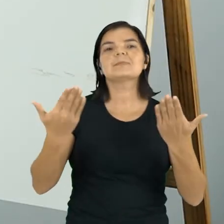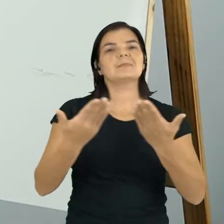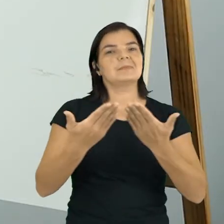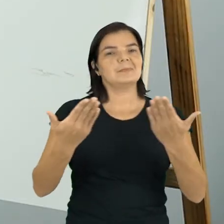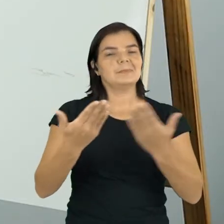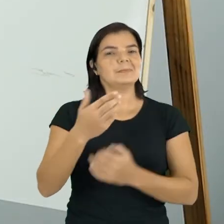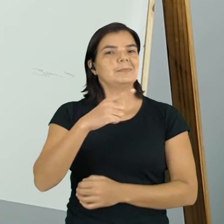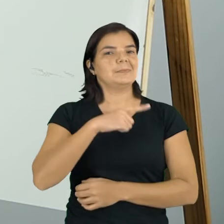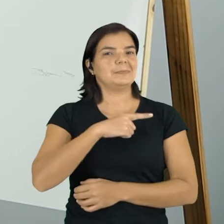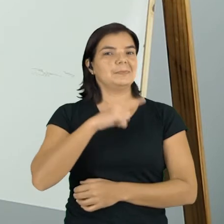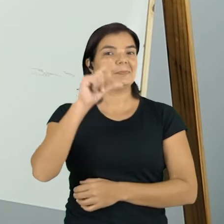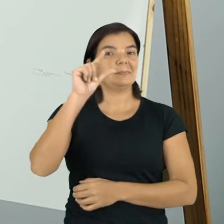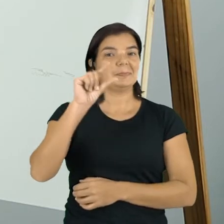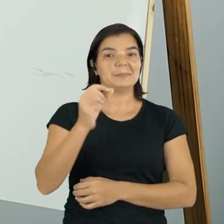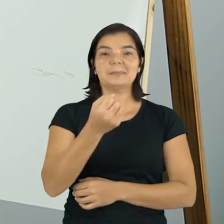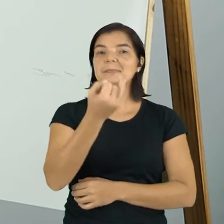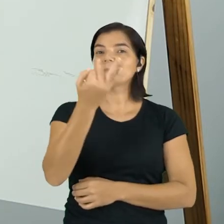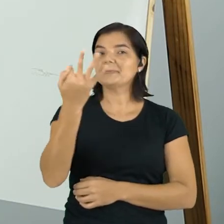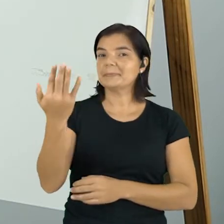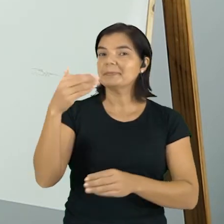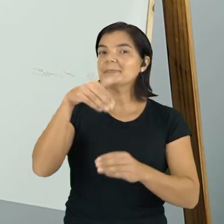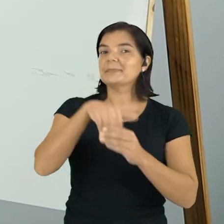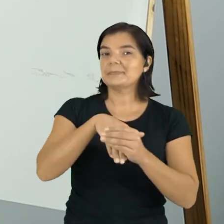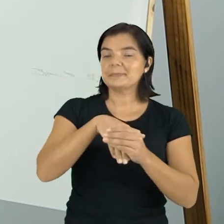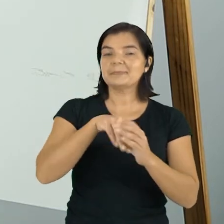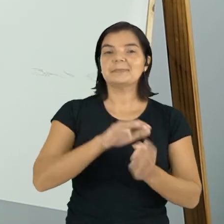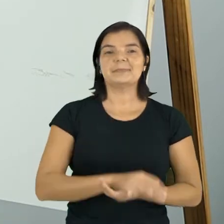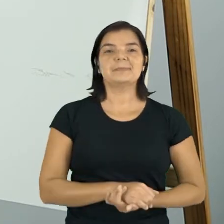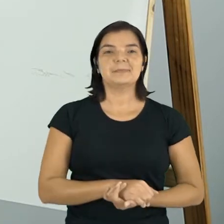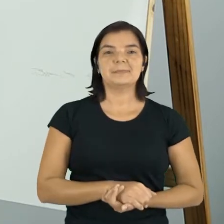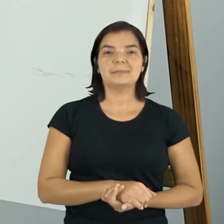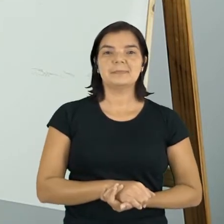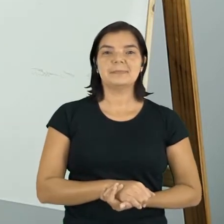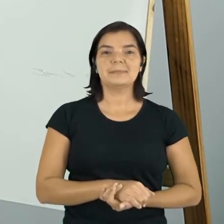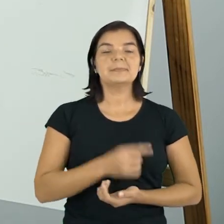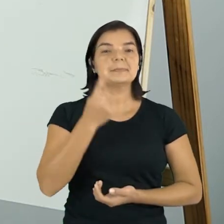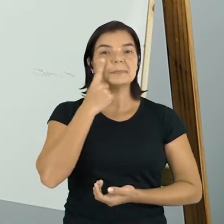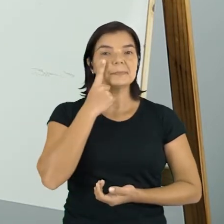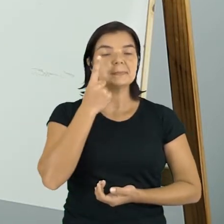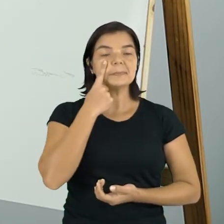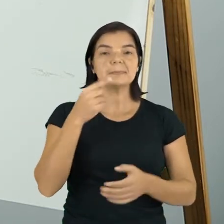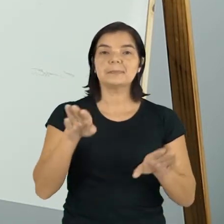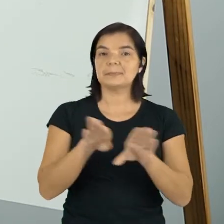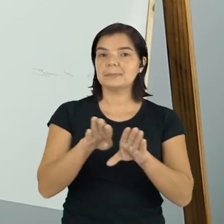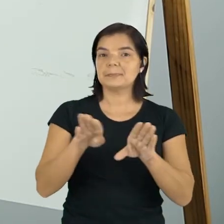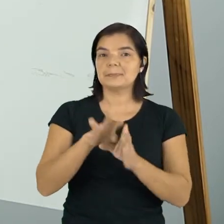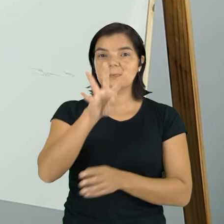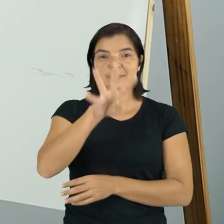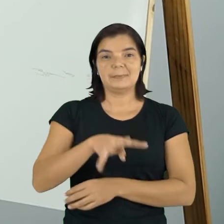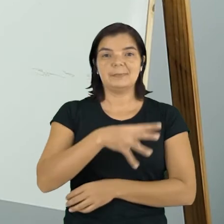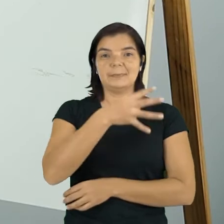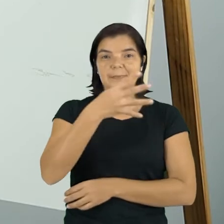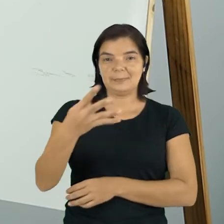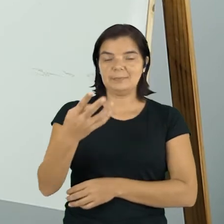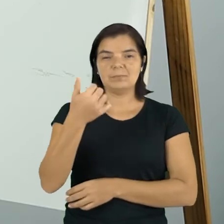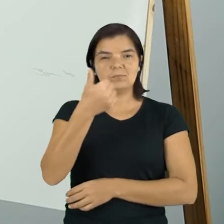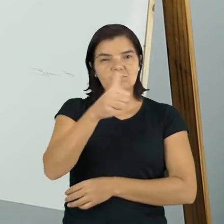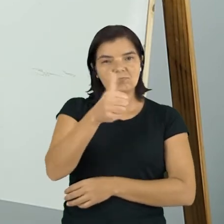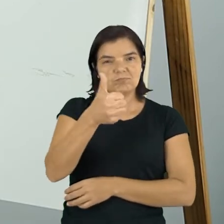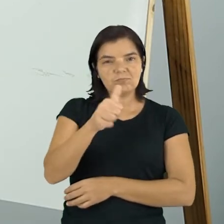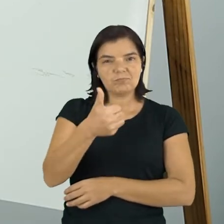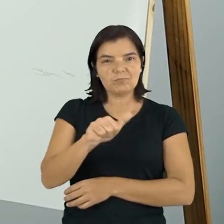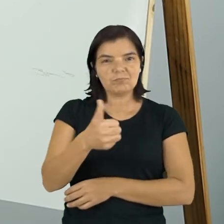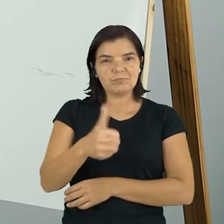agora com quem teve a menor quantidade de votos? Então, nós vamos olhar também para a tabela e vamos